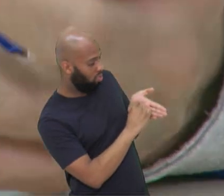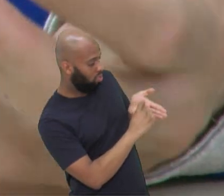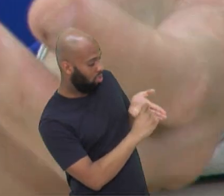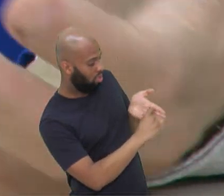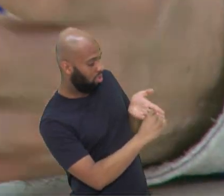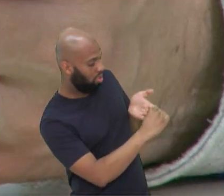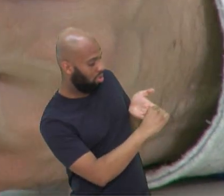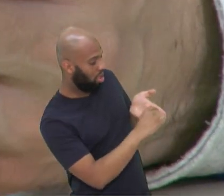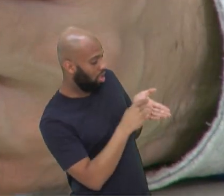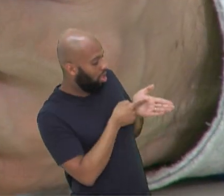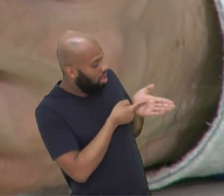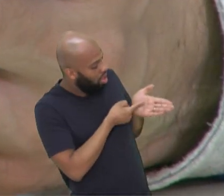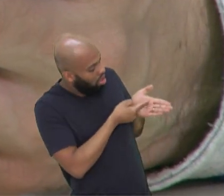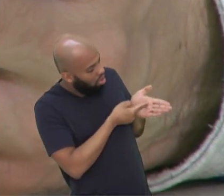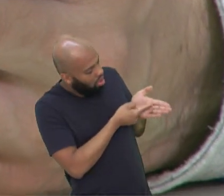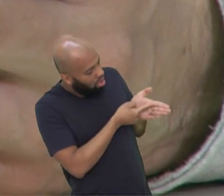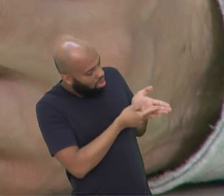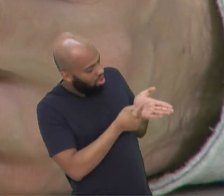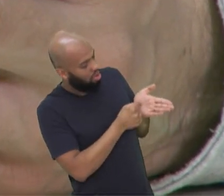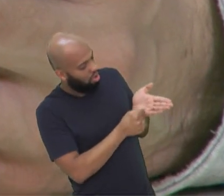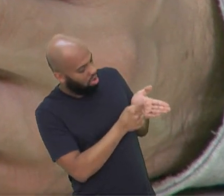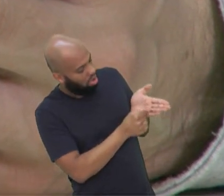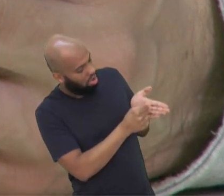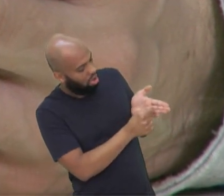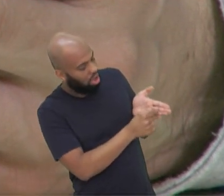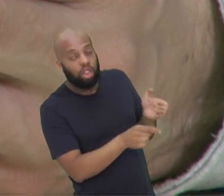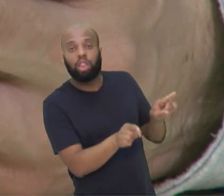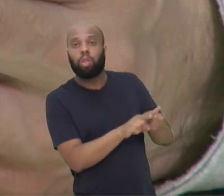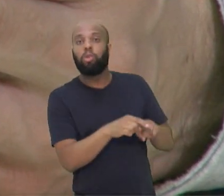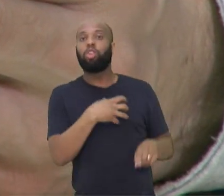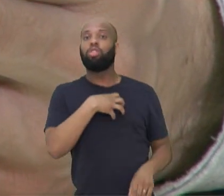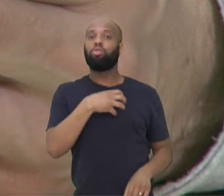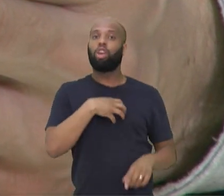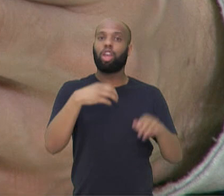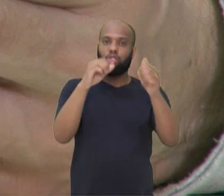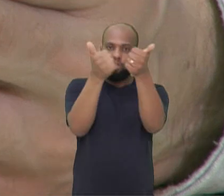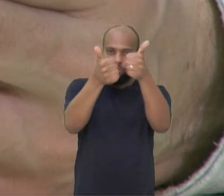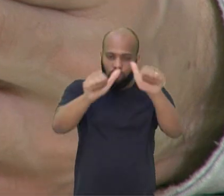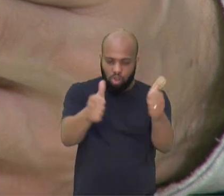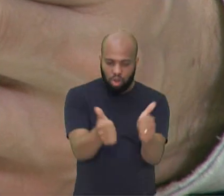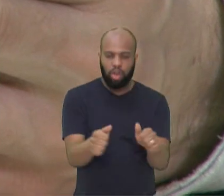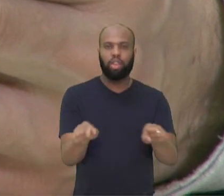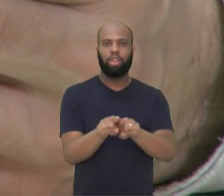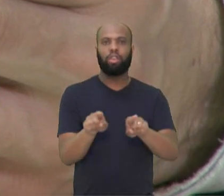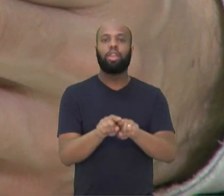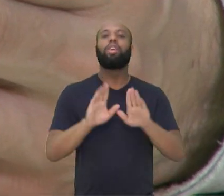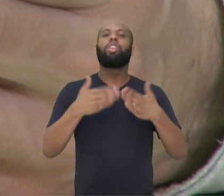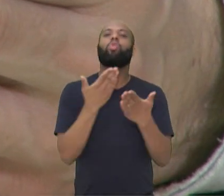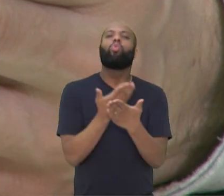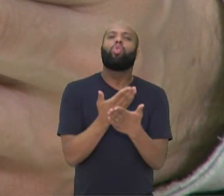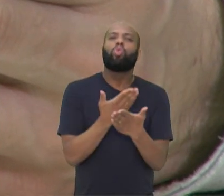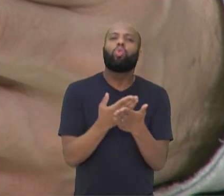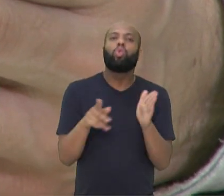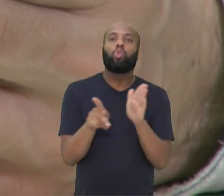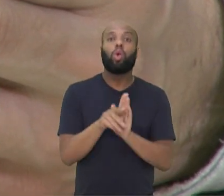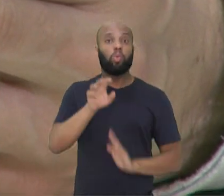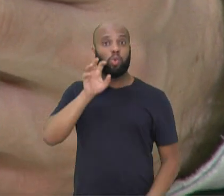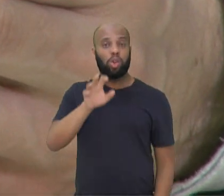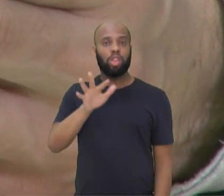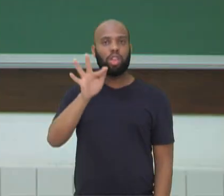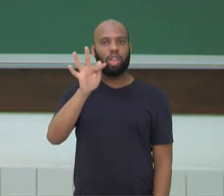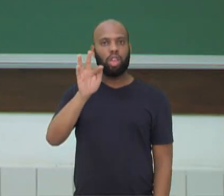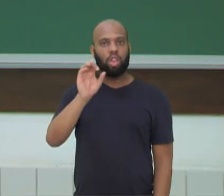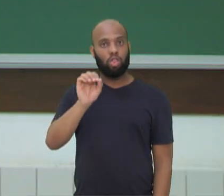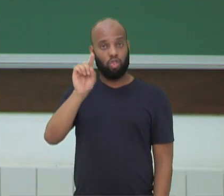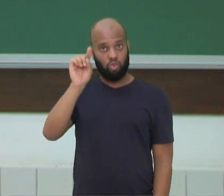nervuras, como era o formato. Então, se a gente perceber, os estudos dos fósseis são importantes para nós conhecermos